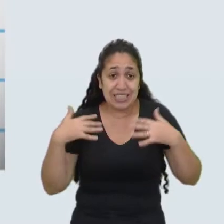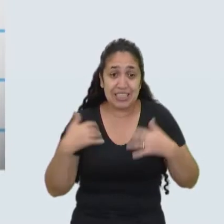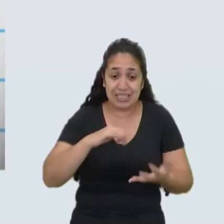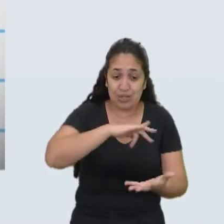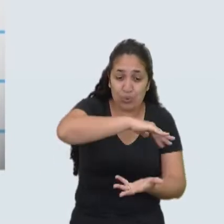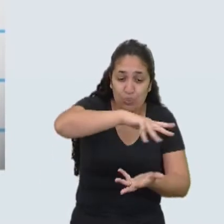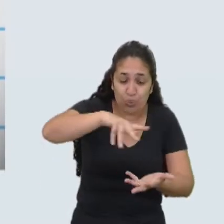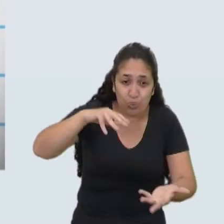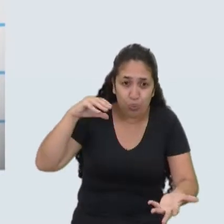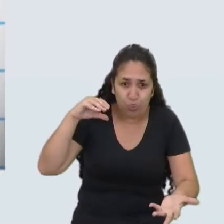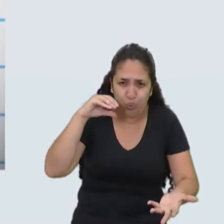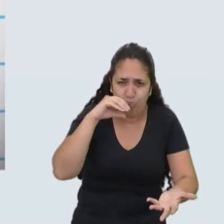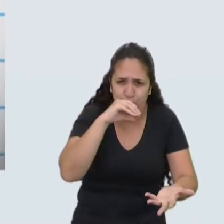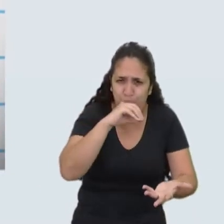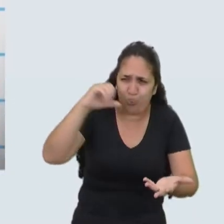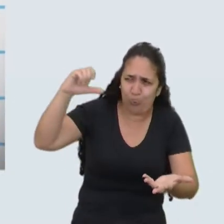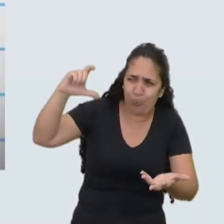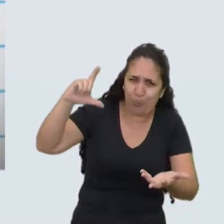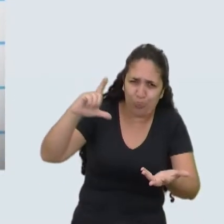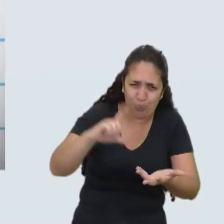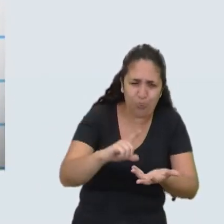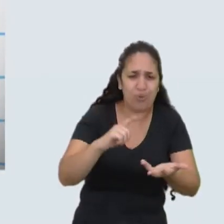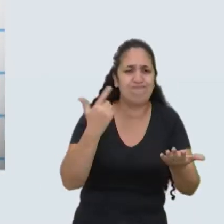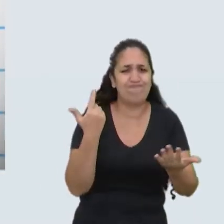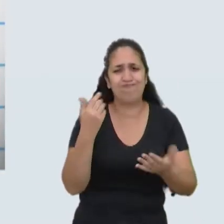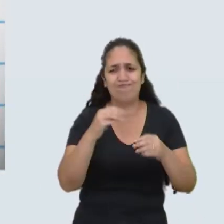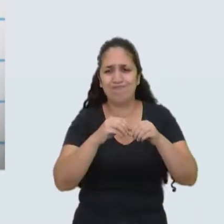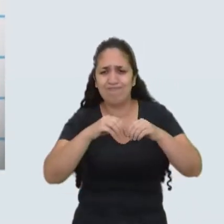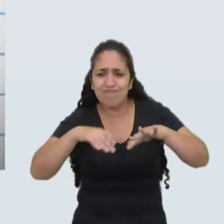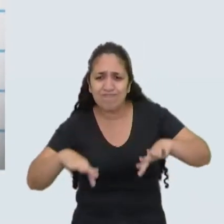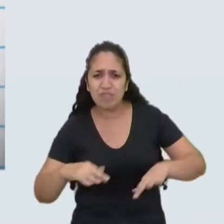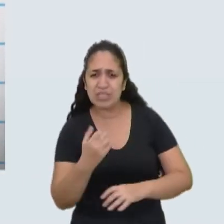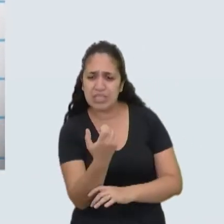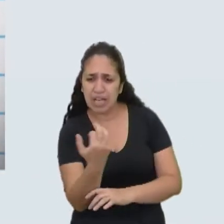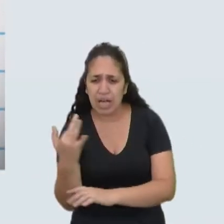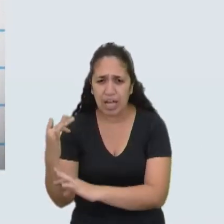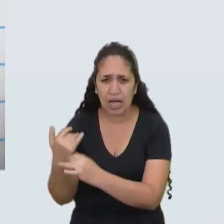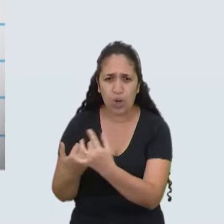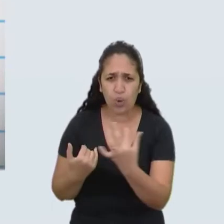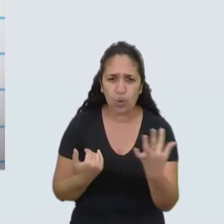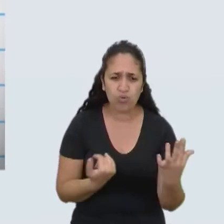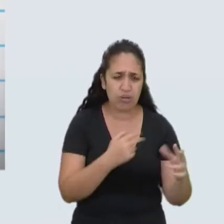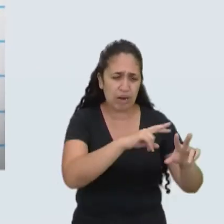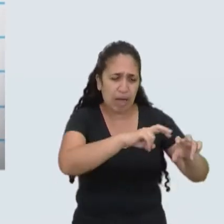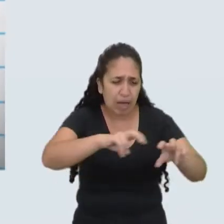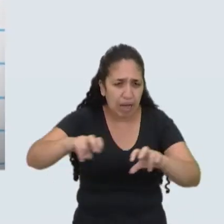consequências graves. Ele impacta a agricultura e a biodiversidade e potencializa a